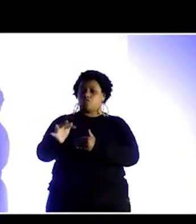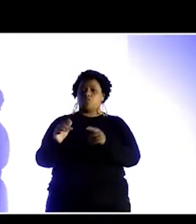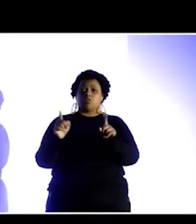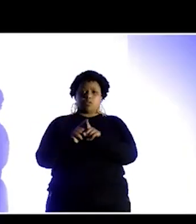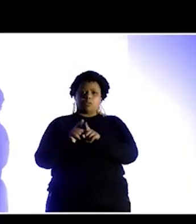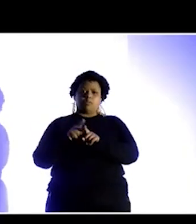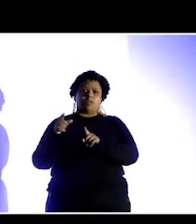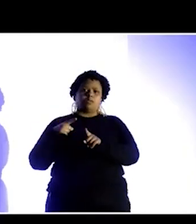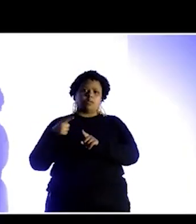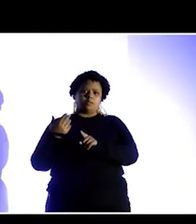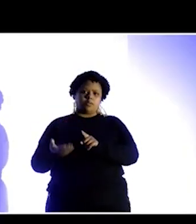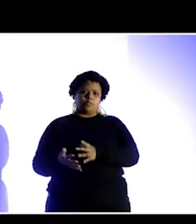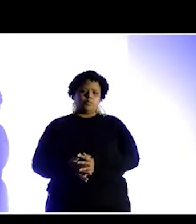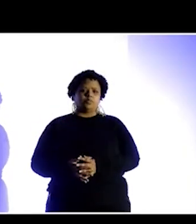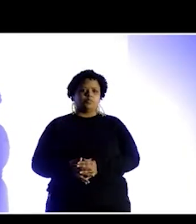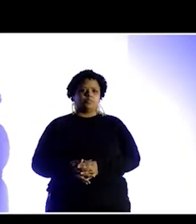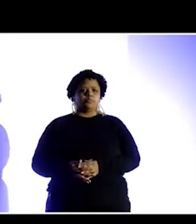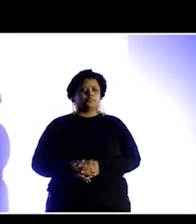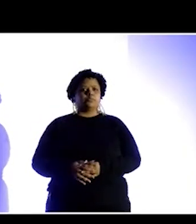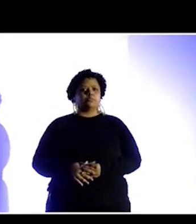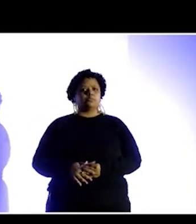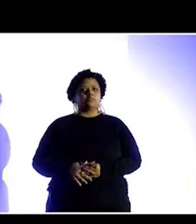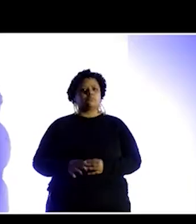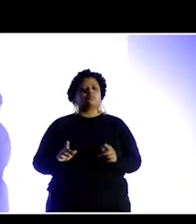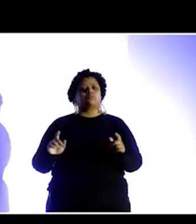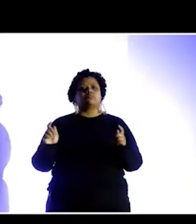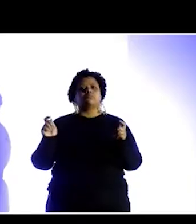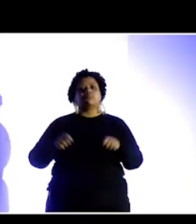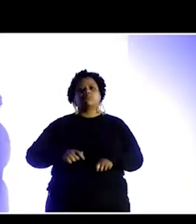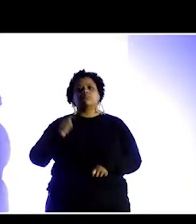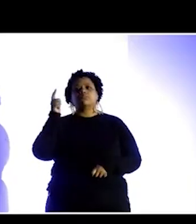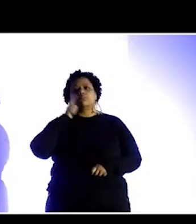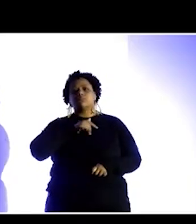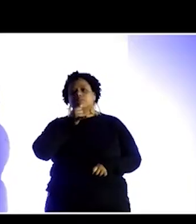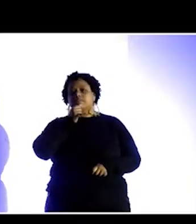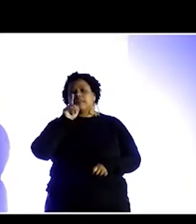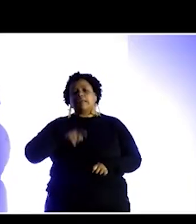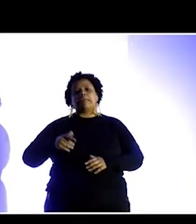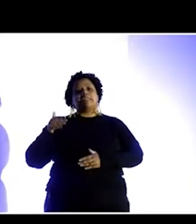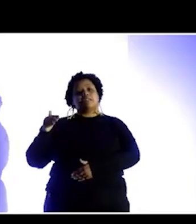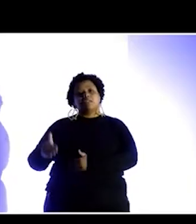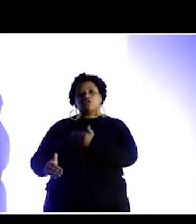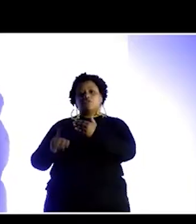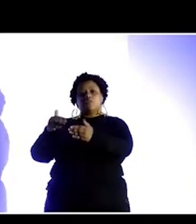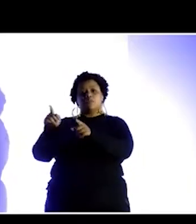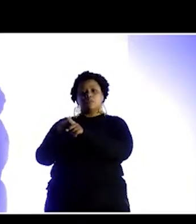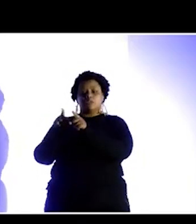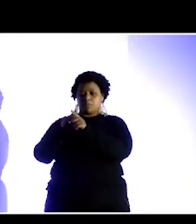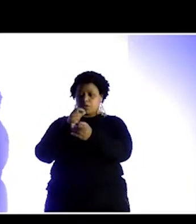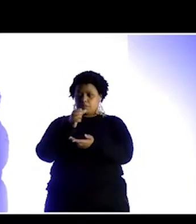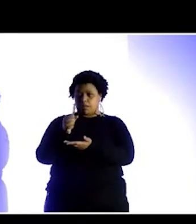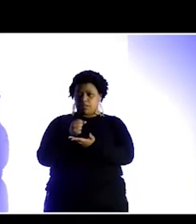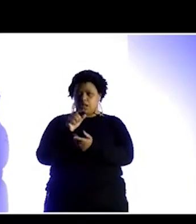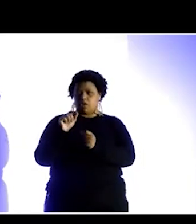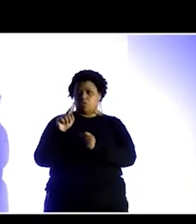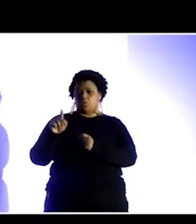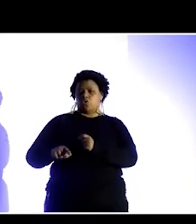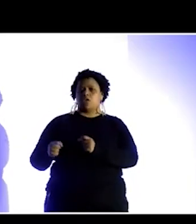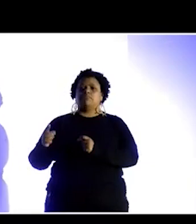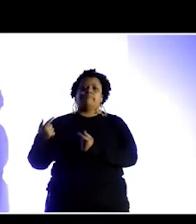de emissão. Se a gente continuar, por exemplo, com a situação de desenvolvimento baseado exclusivamente